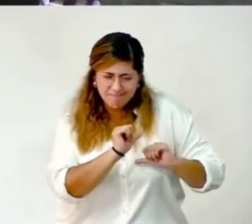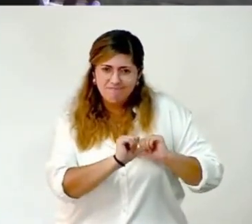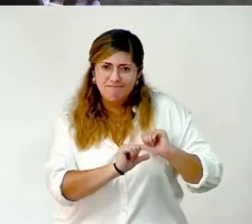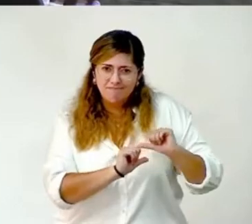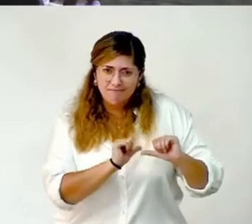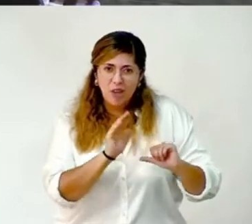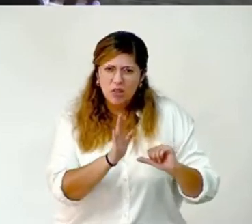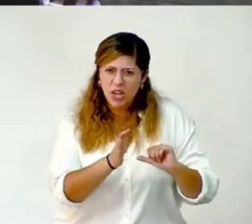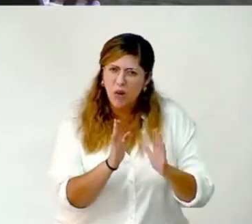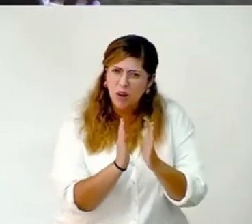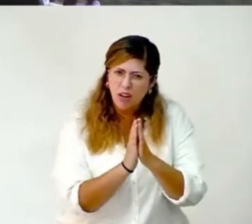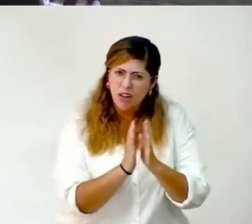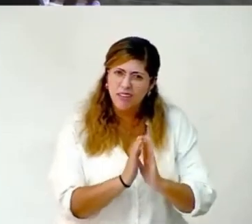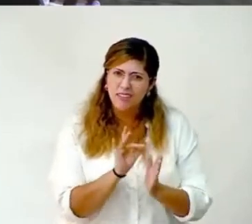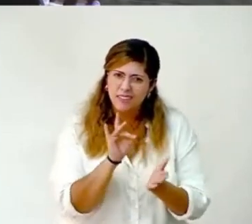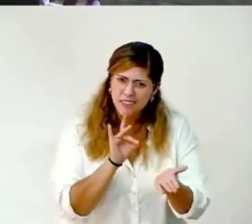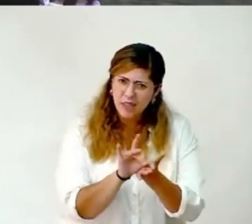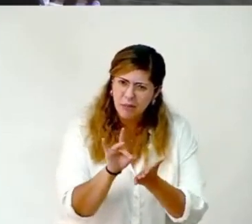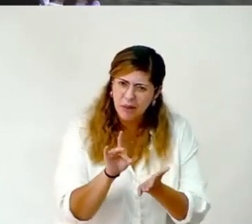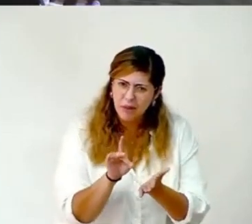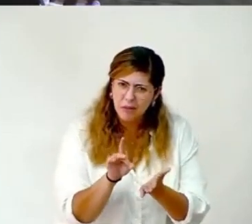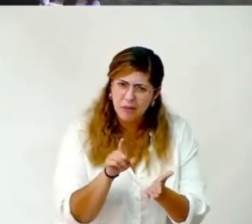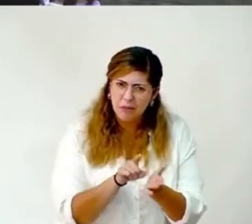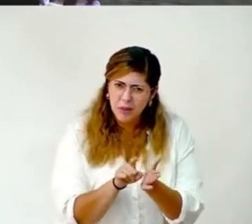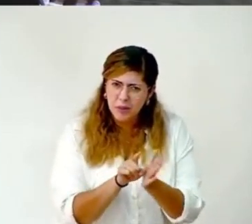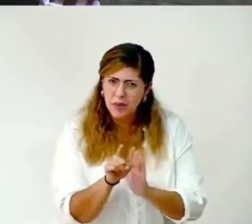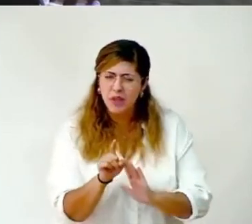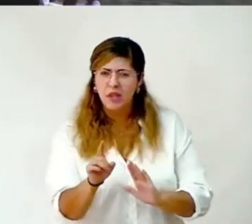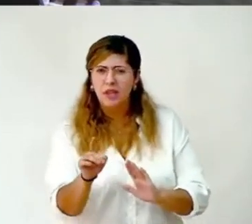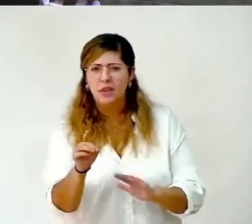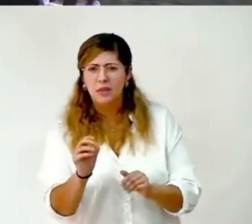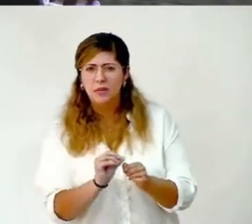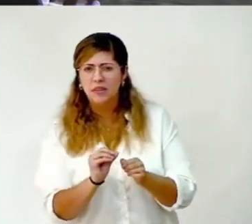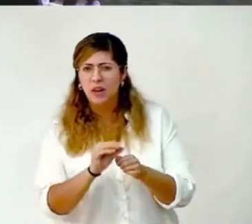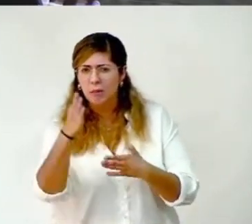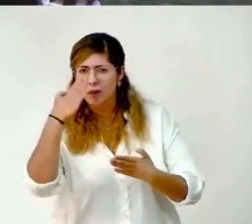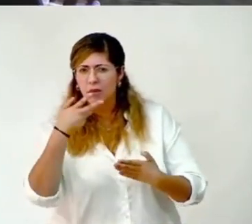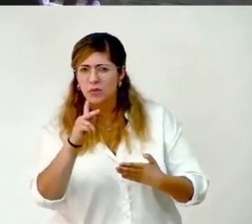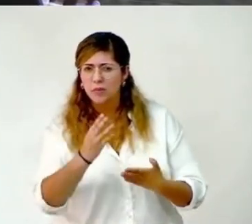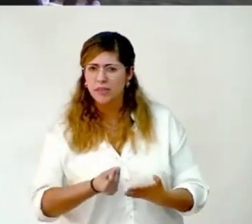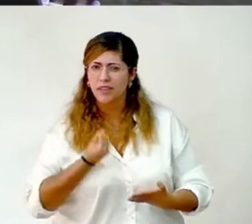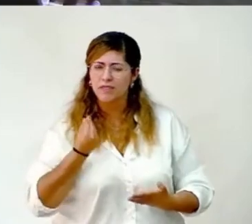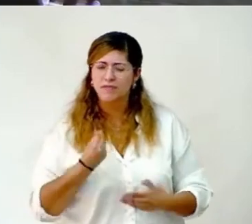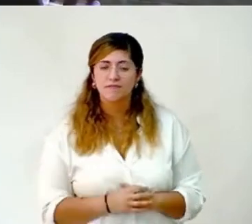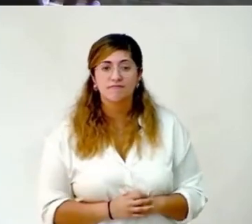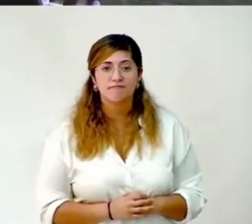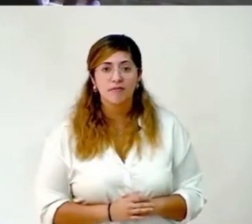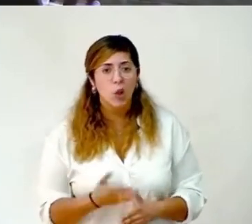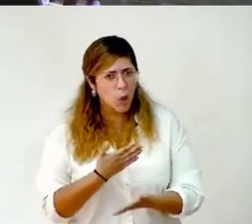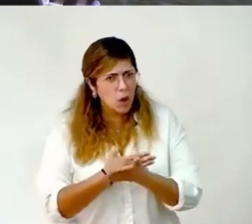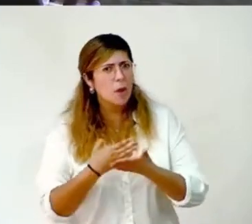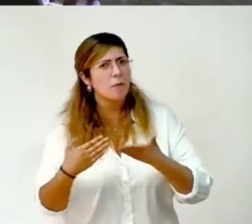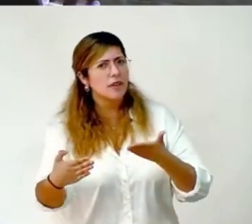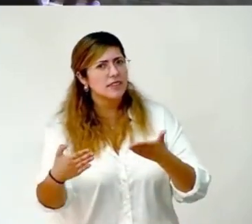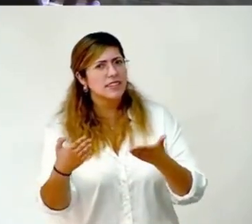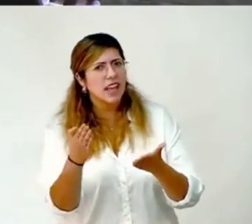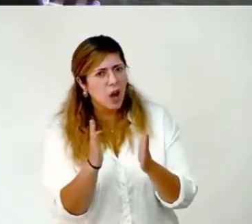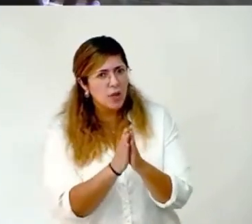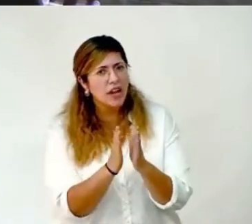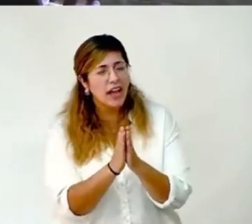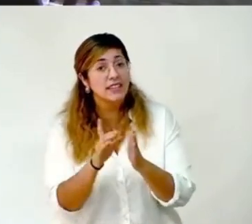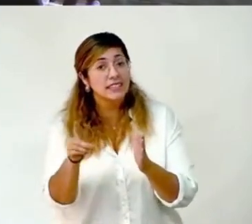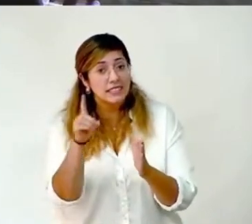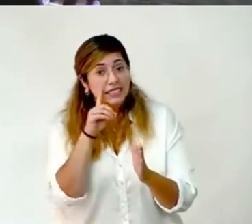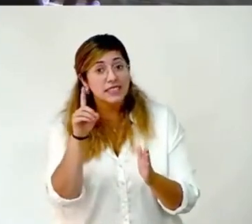já orou por aquelas pessoas que fizeram mal a você? Faça um teste, comece a orar diariamente.